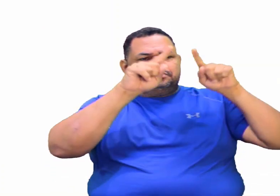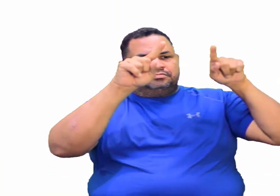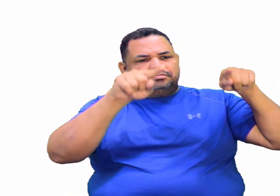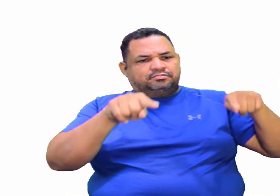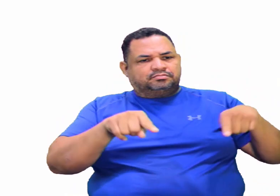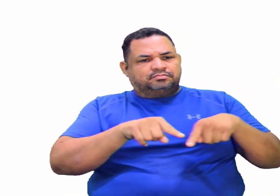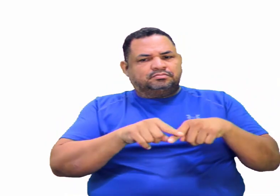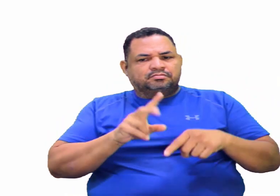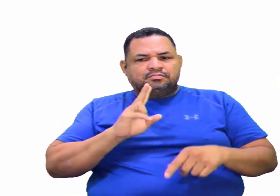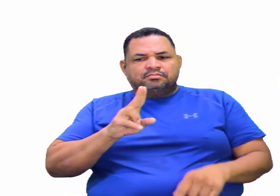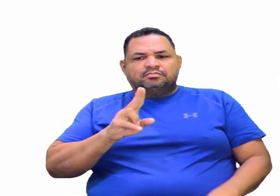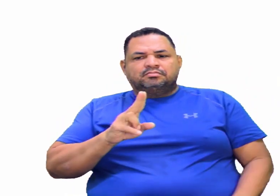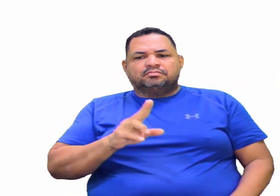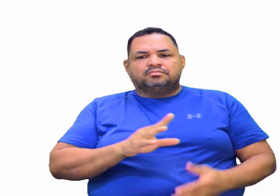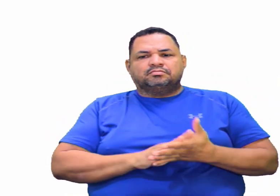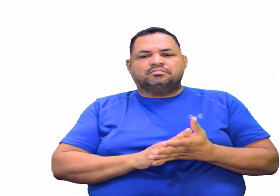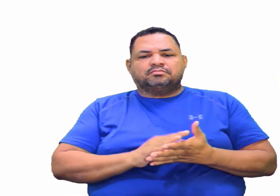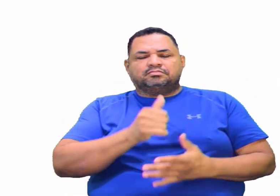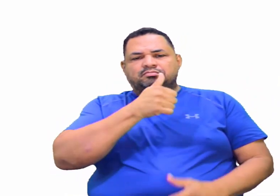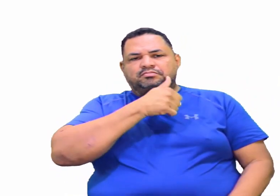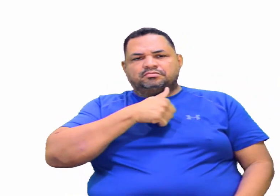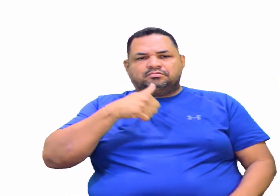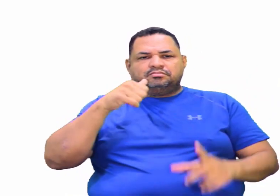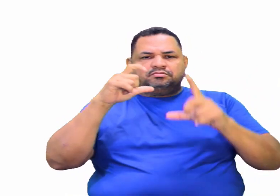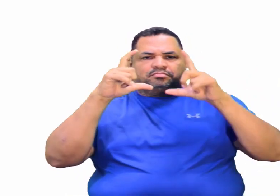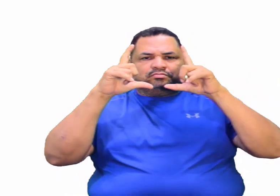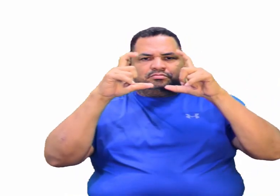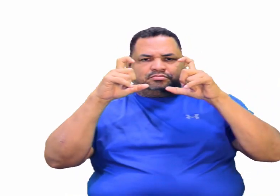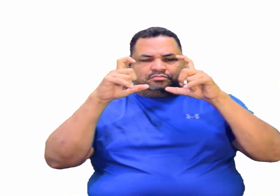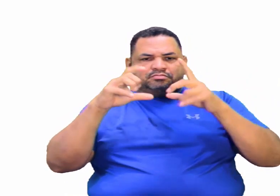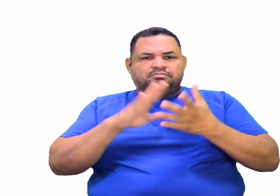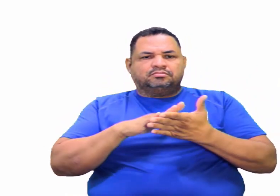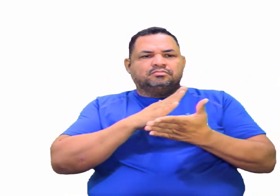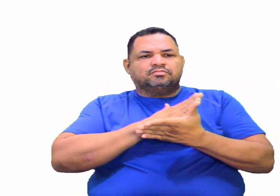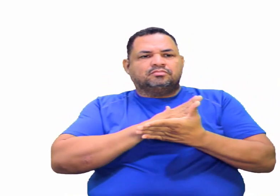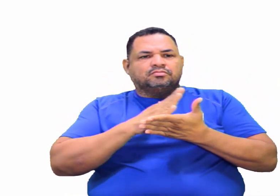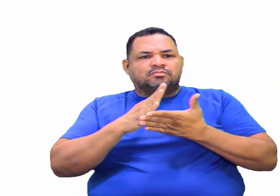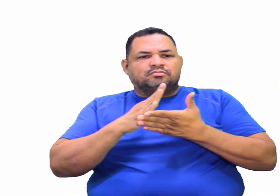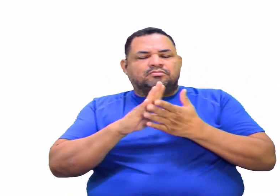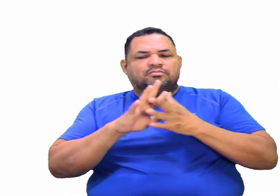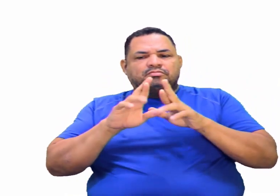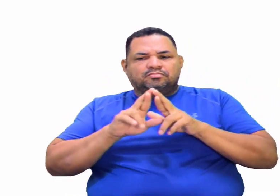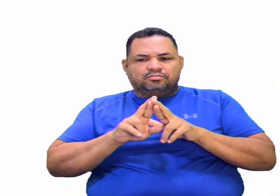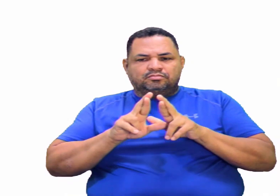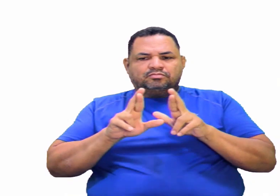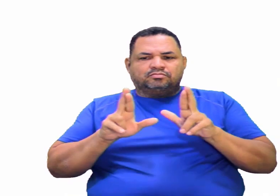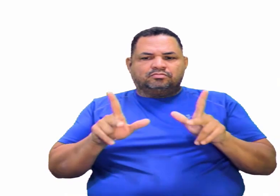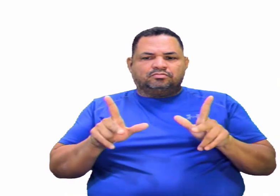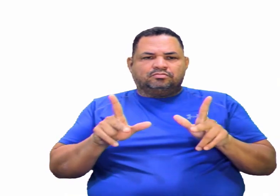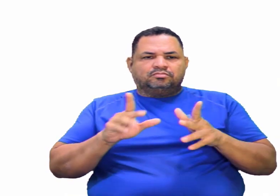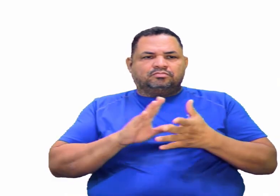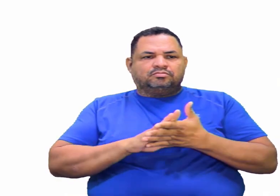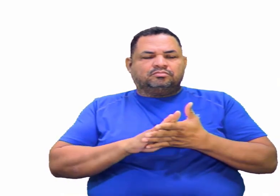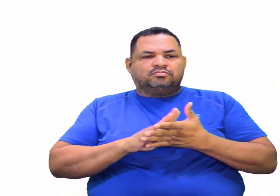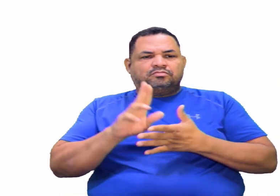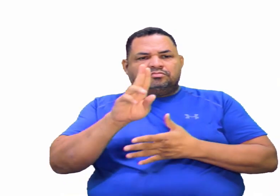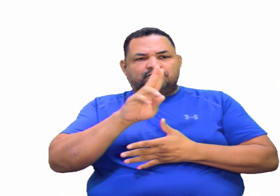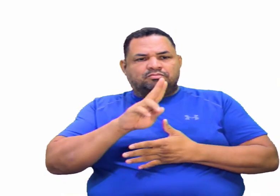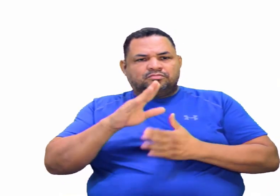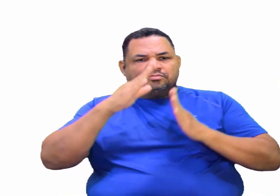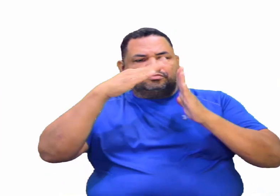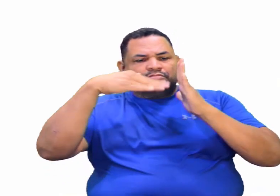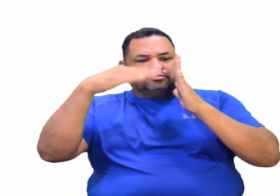quadro igualzinho, a pessoa era melhor fotografar, né? Então, eles começam a criar um diferencial investindo